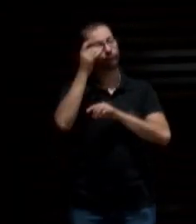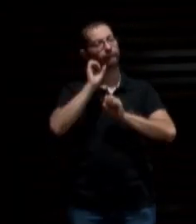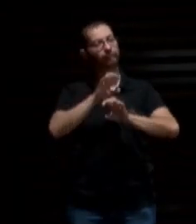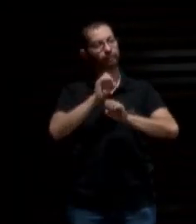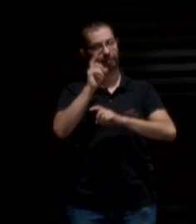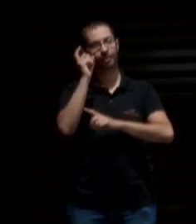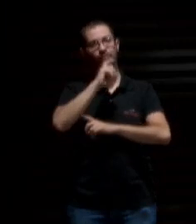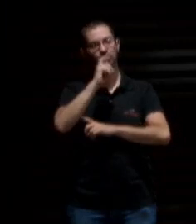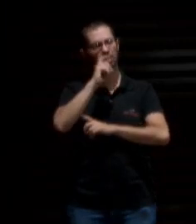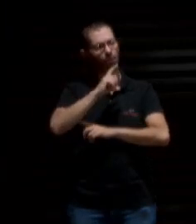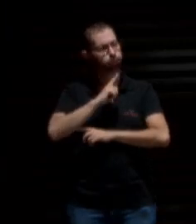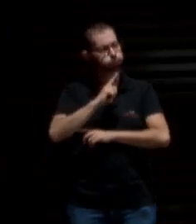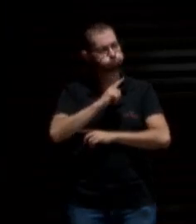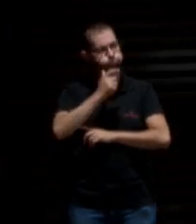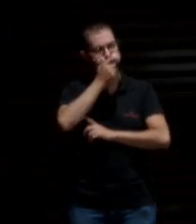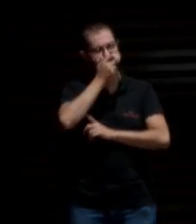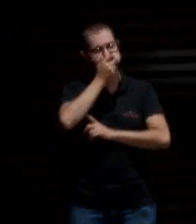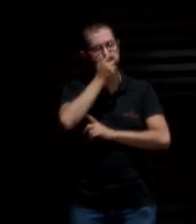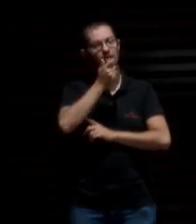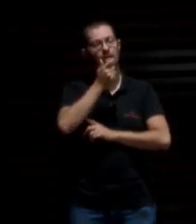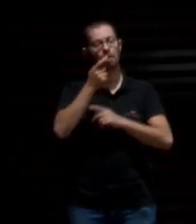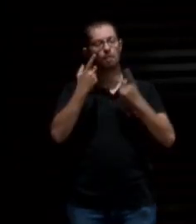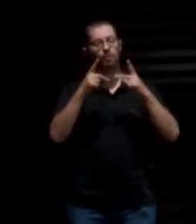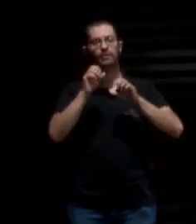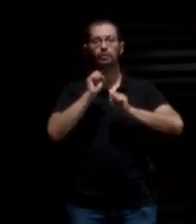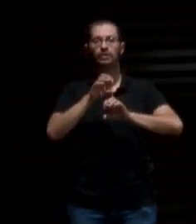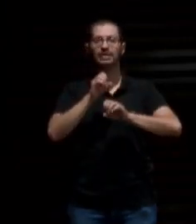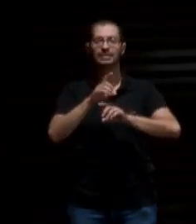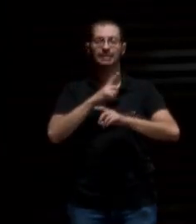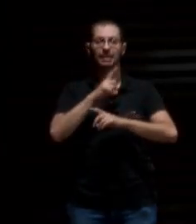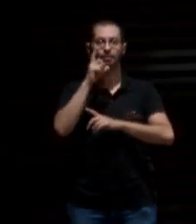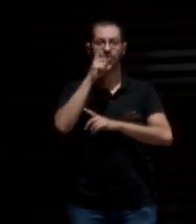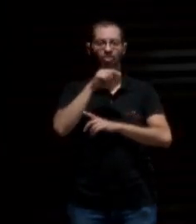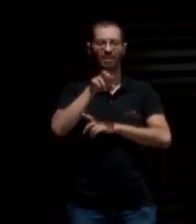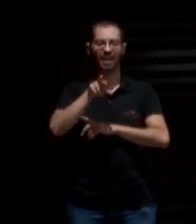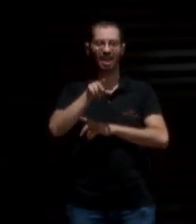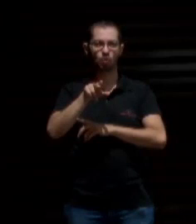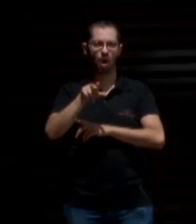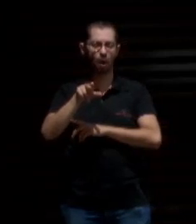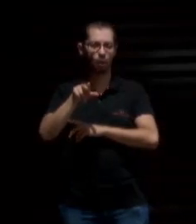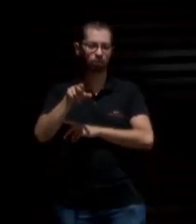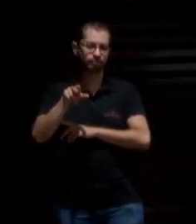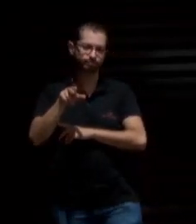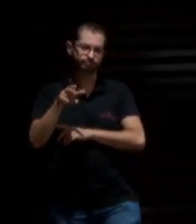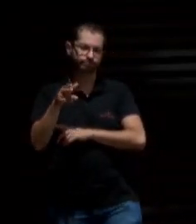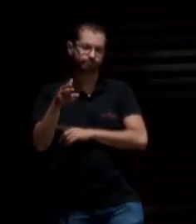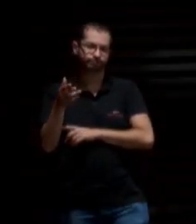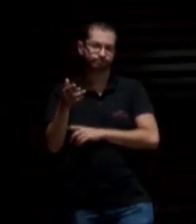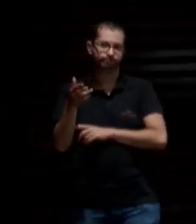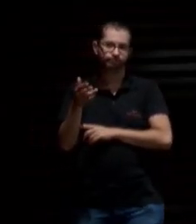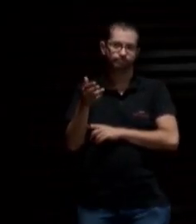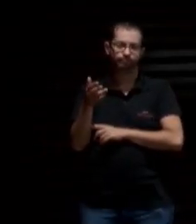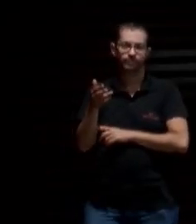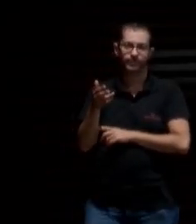É o que você mais vê hoje. O profeta que ensina mentira é a cauda. Porque os guias deste povo são enganadores e os que por eles são